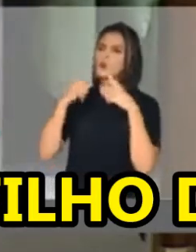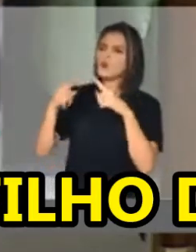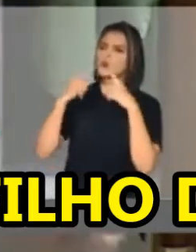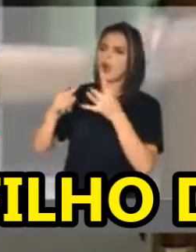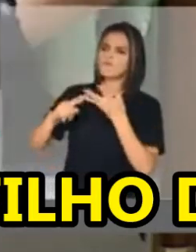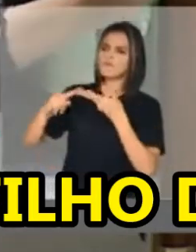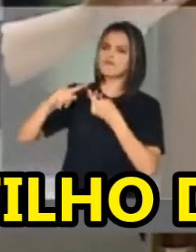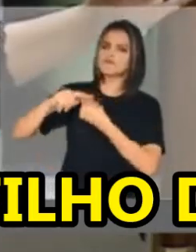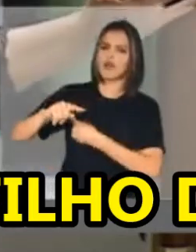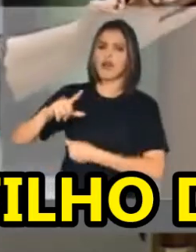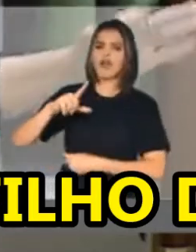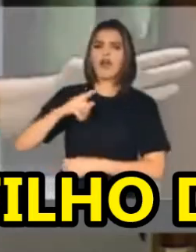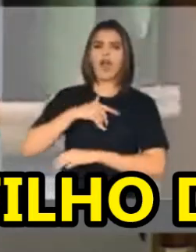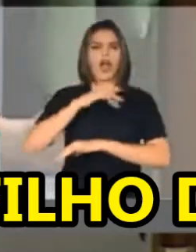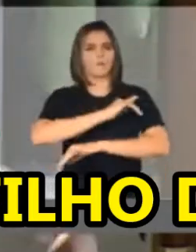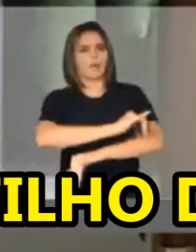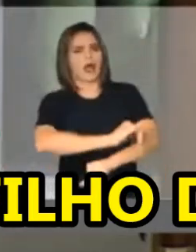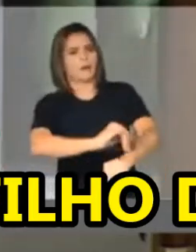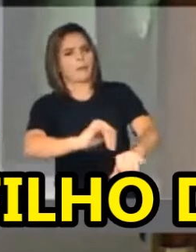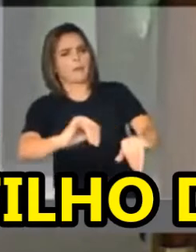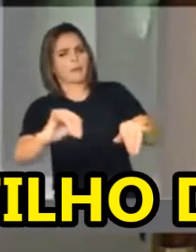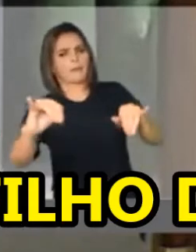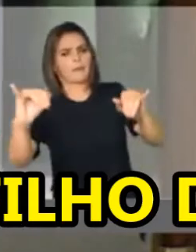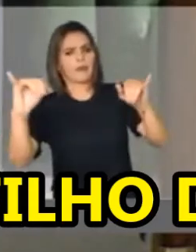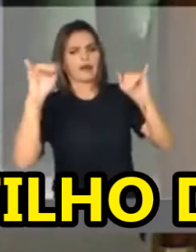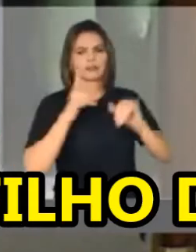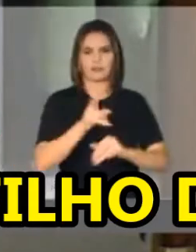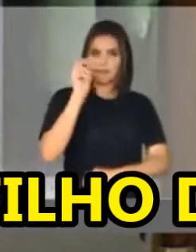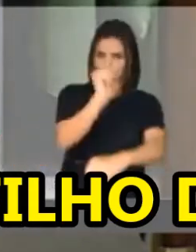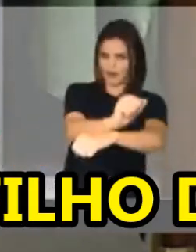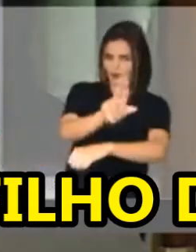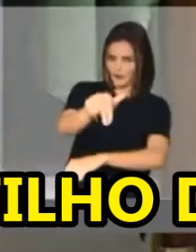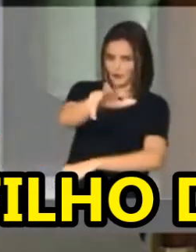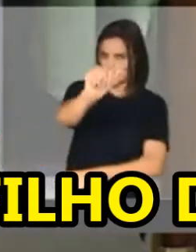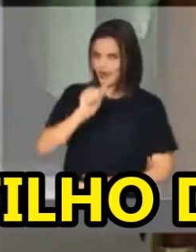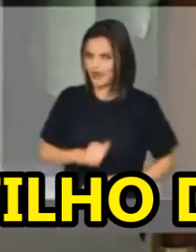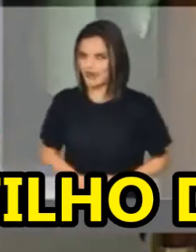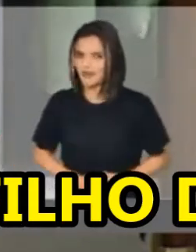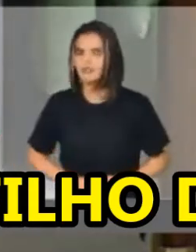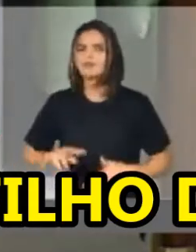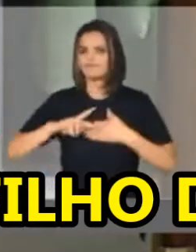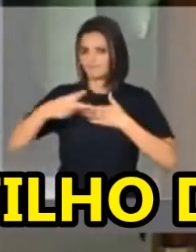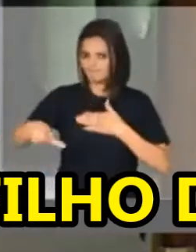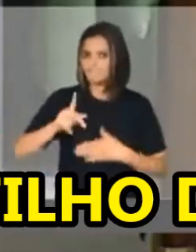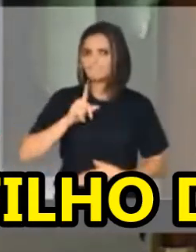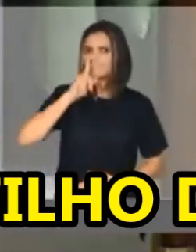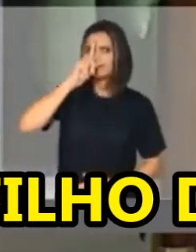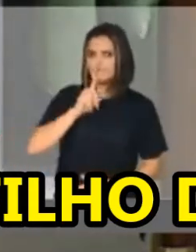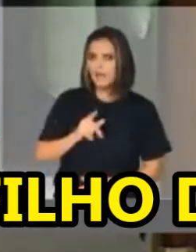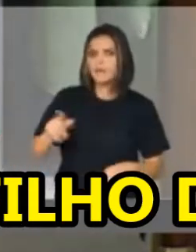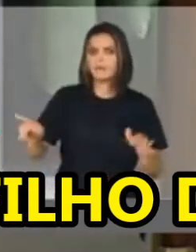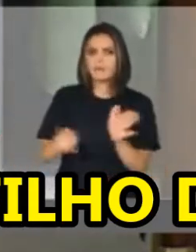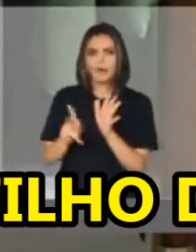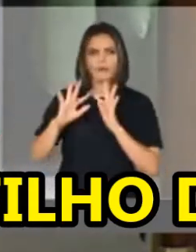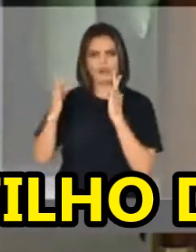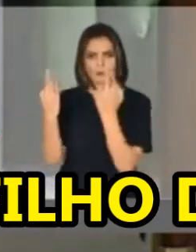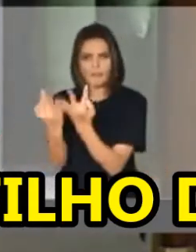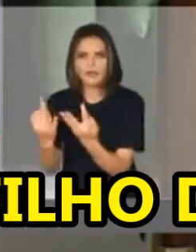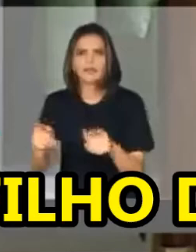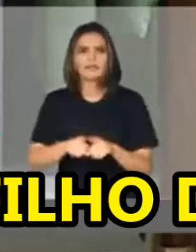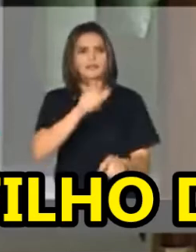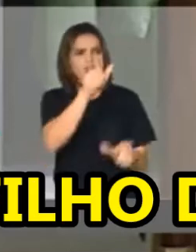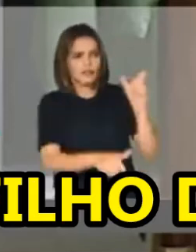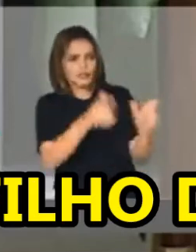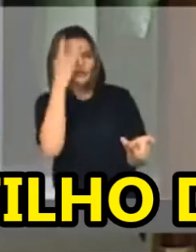colocadas 24 horas por dia na mídia brasileira e com consequências graves para os acusados, para suas famílias e para a sua